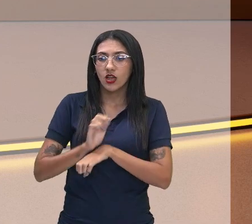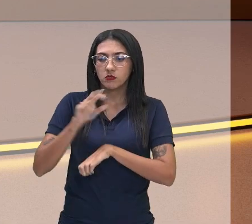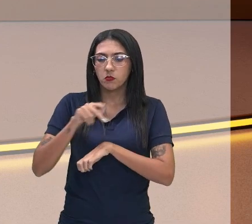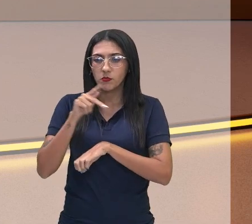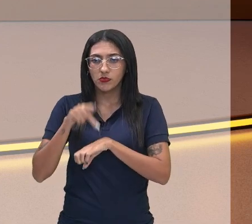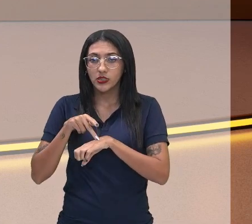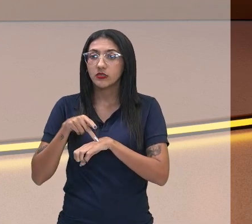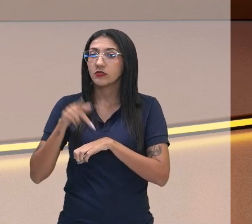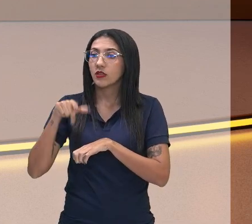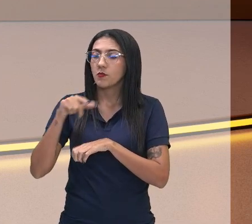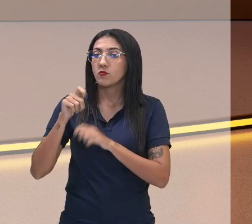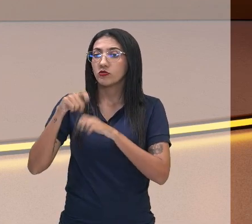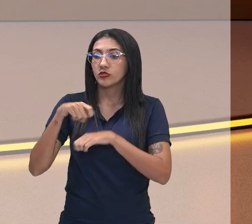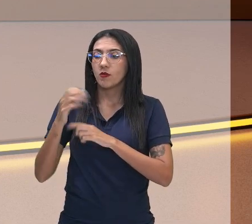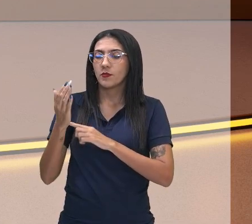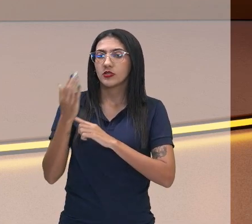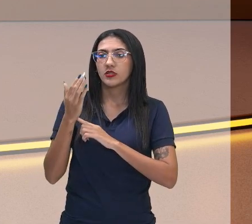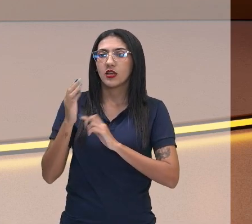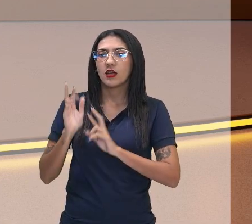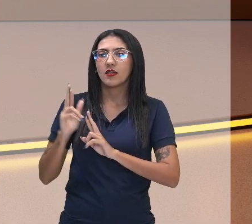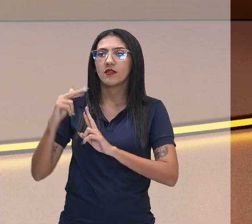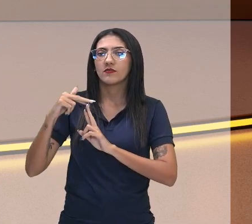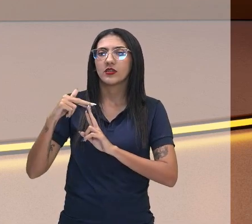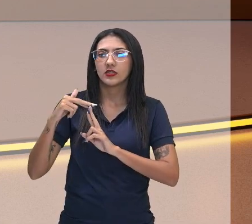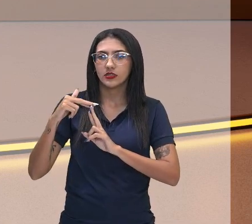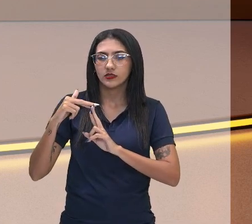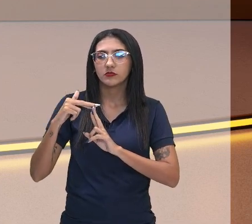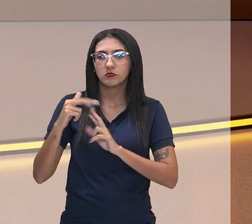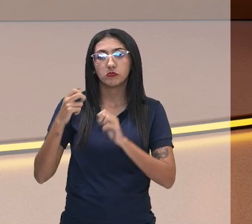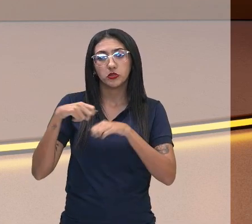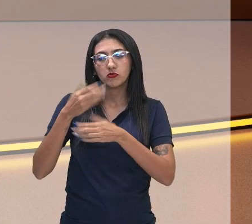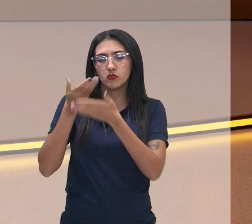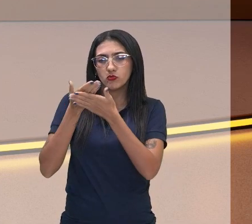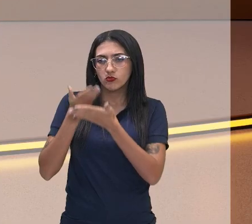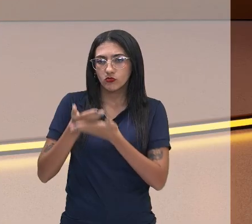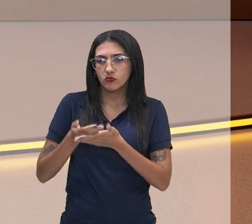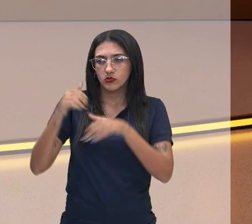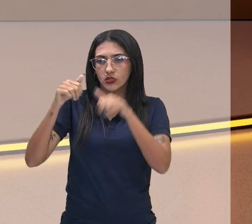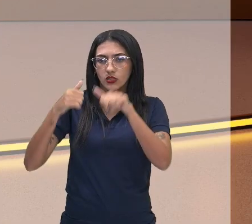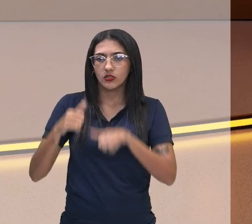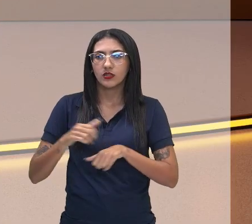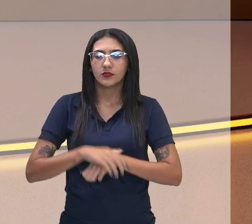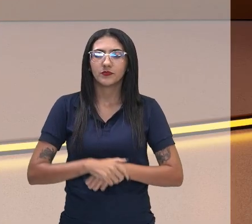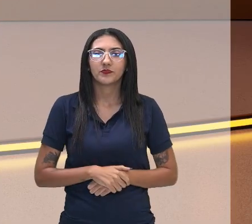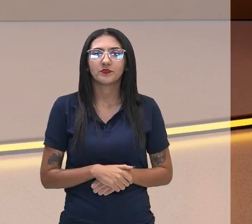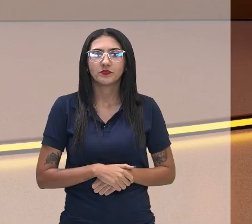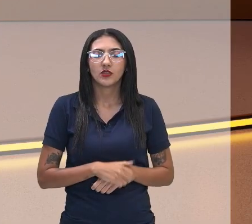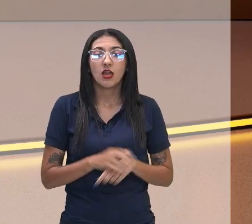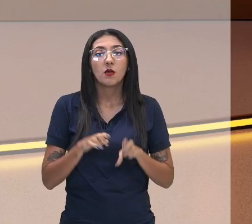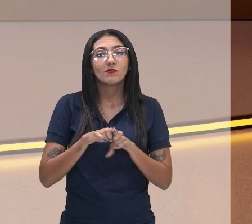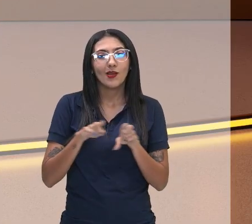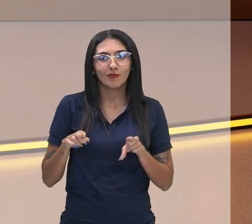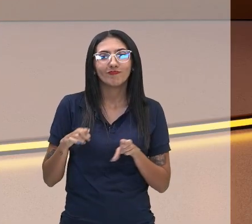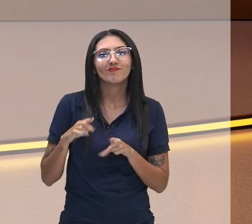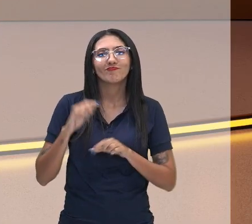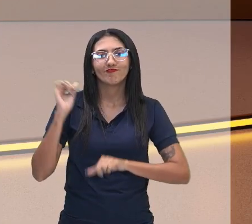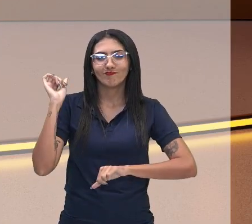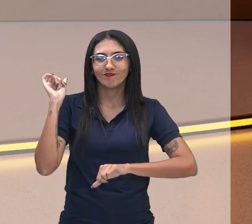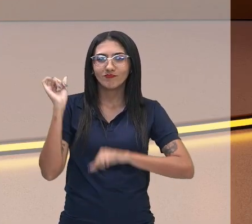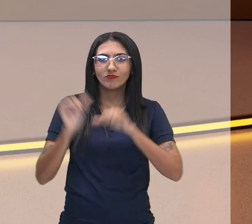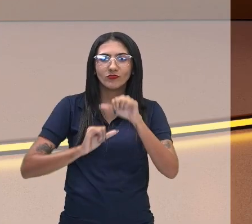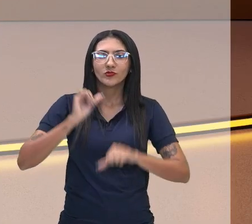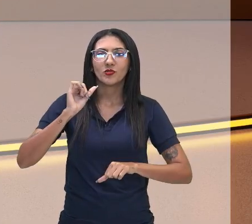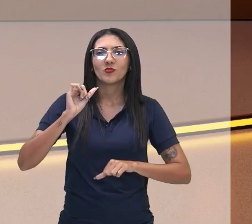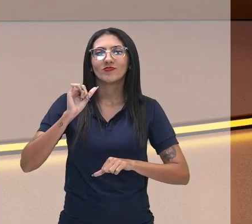fontes ou documentos para serem estudados. Porém, houve uma revolução na